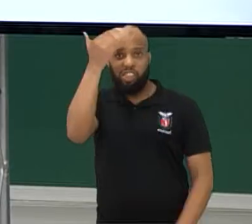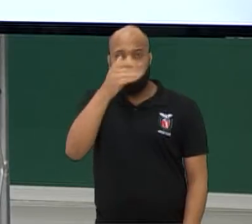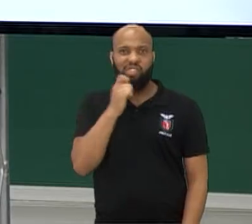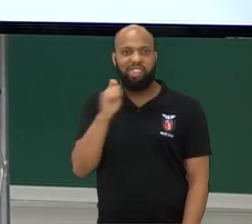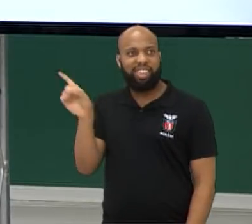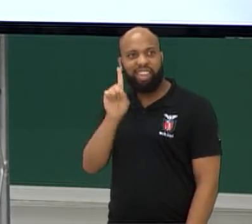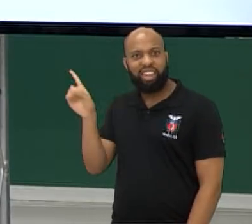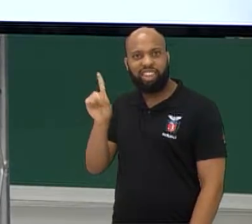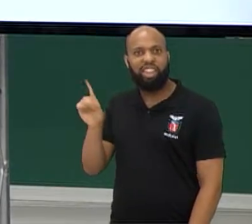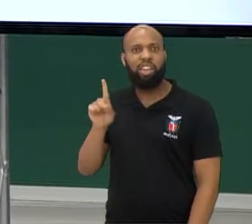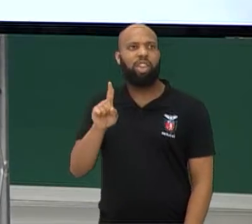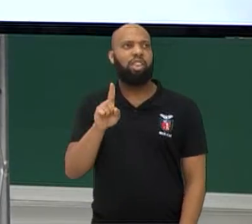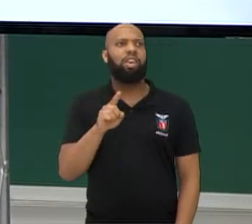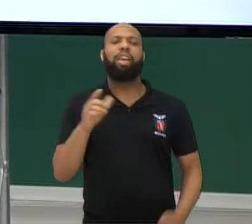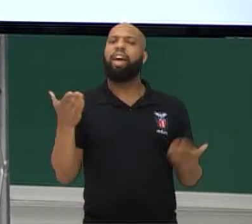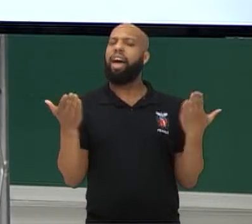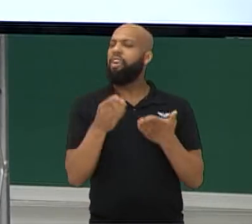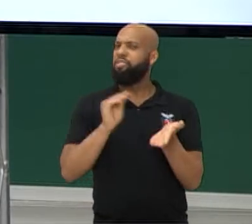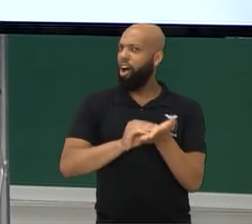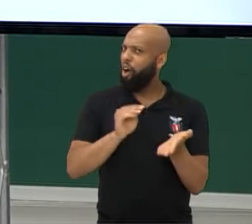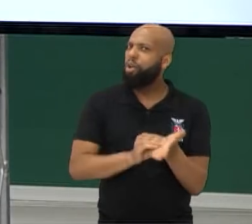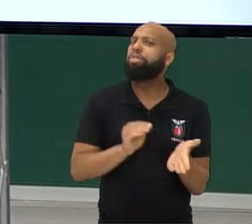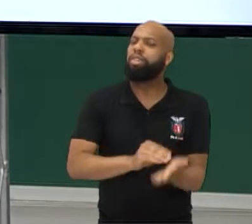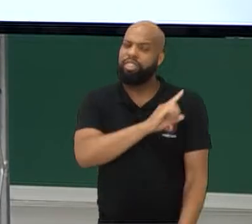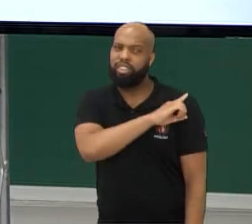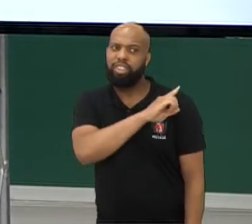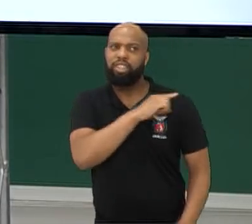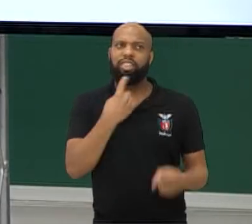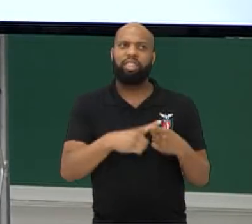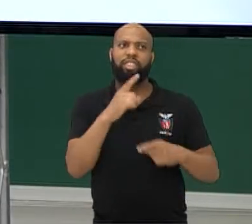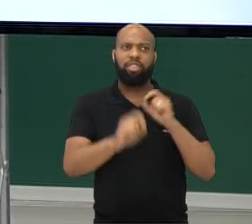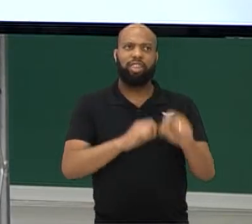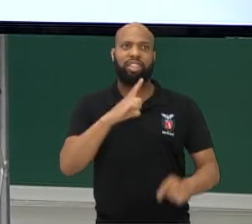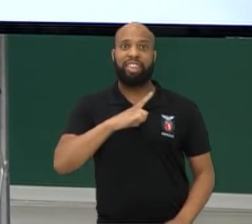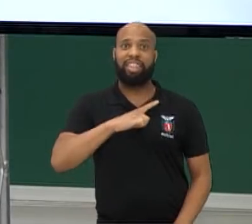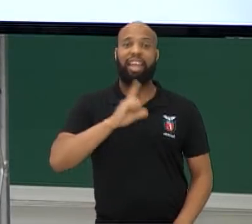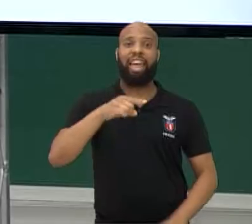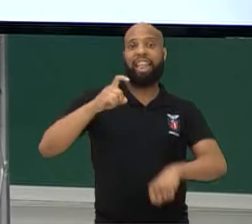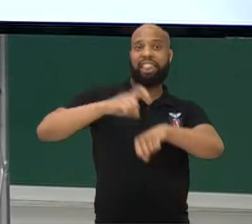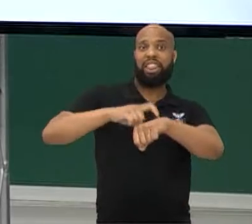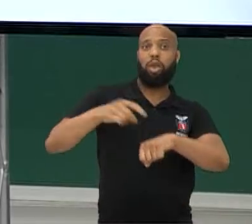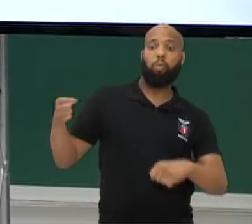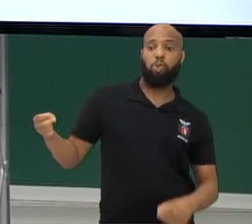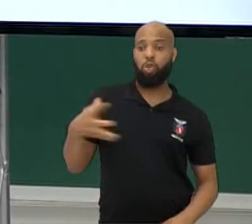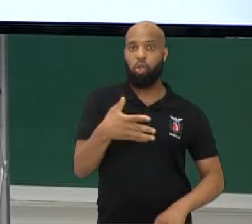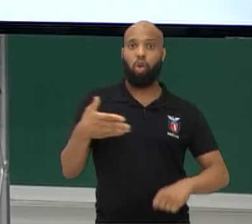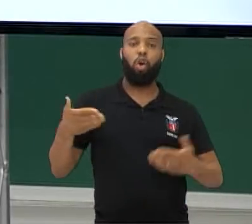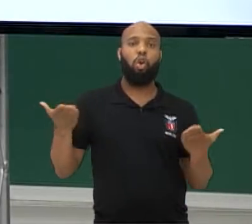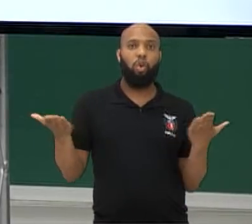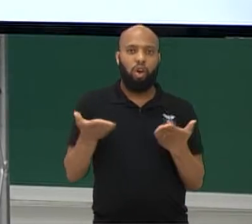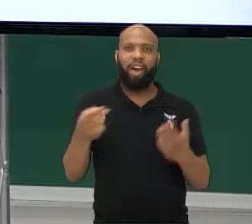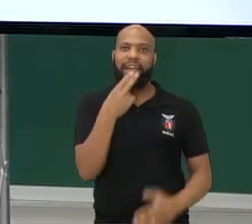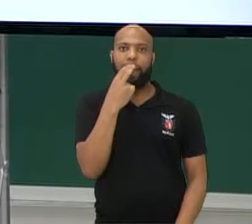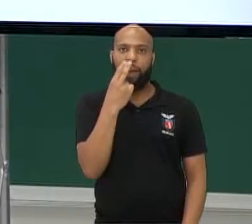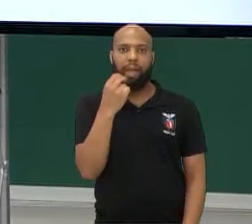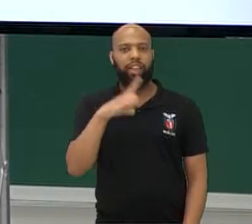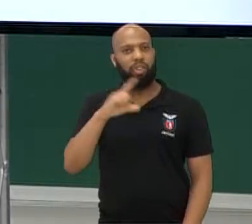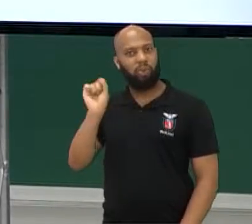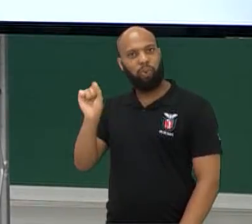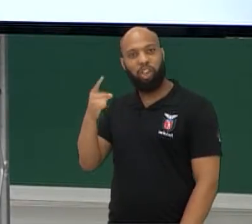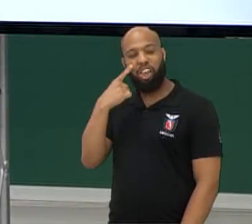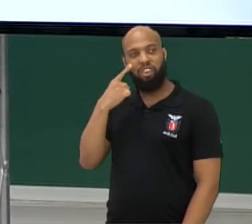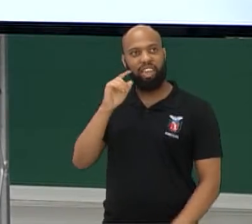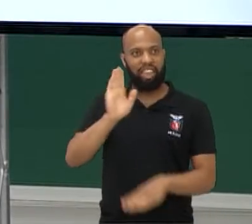esse filme, você ainda não passou pela primeira série do ensino médio. Ela é o filme Tempos Modernos, do Chaplin, e aqui mostra essa cena